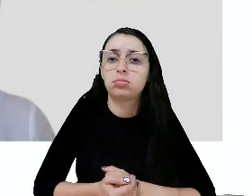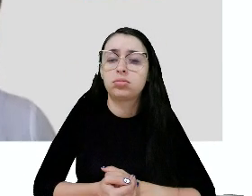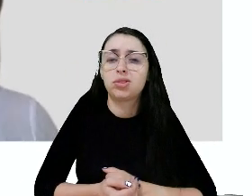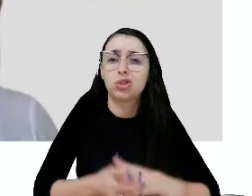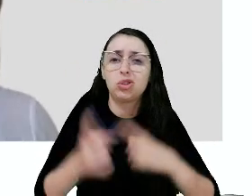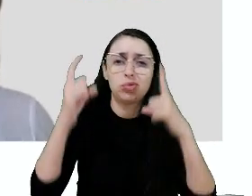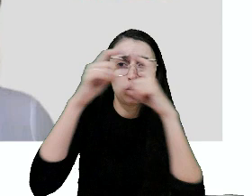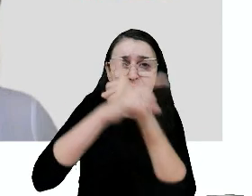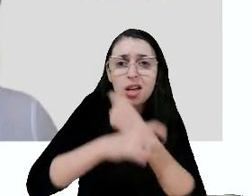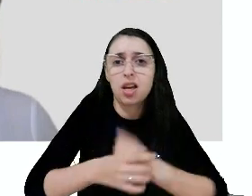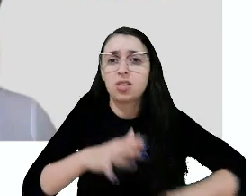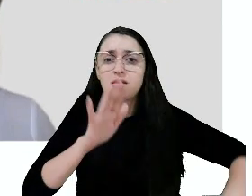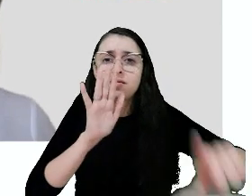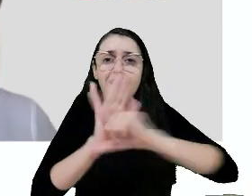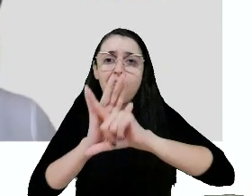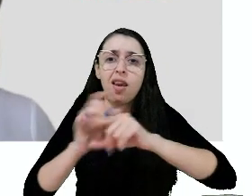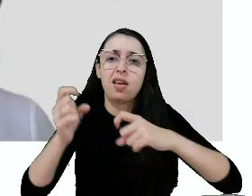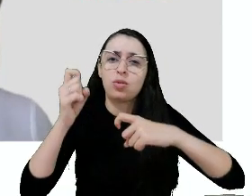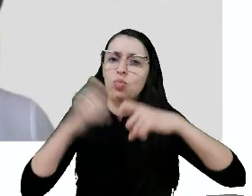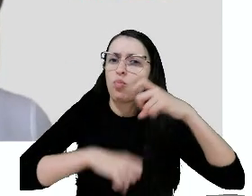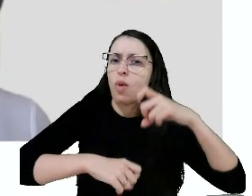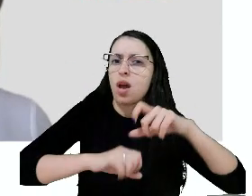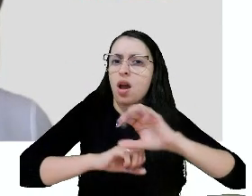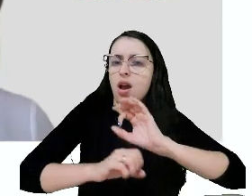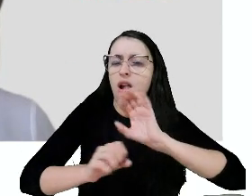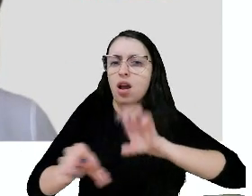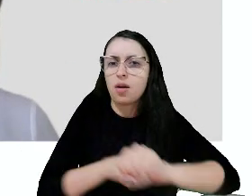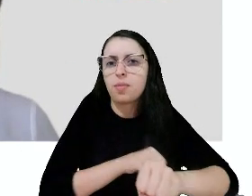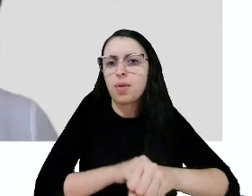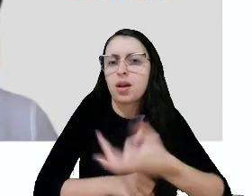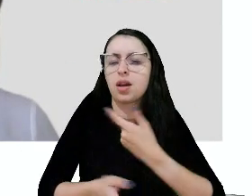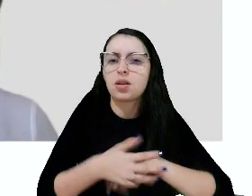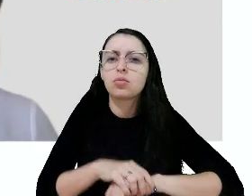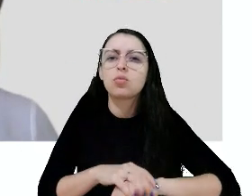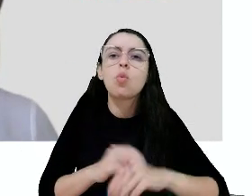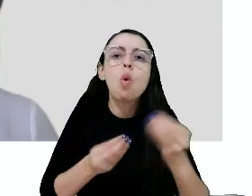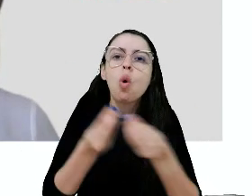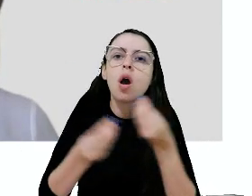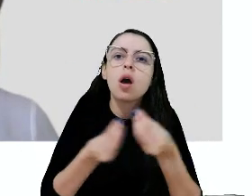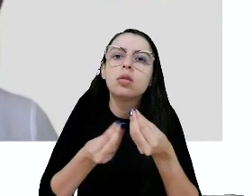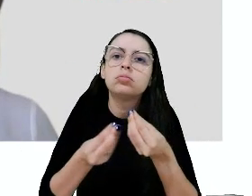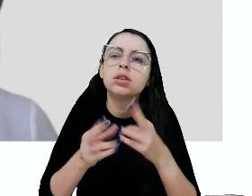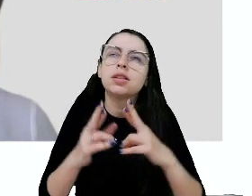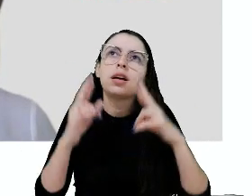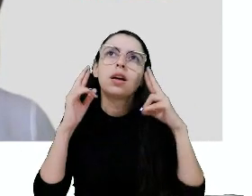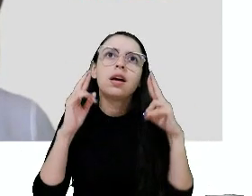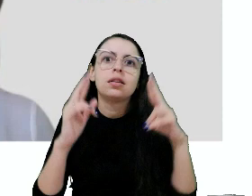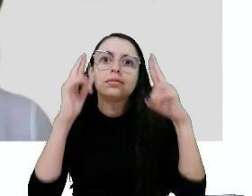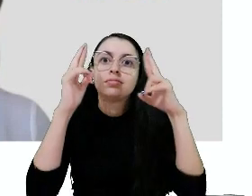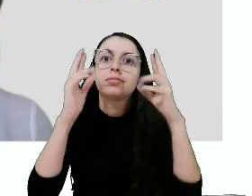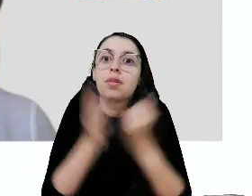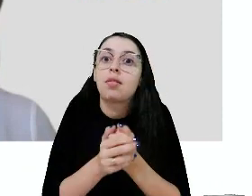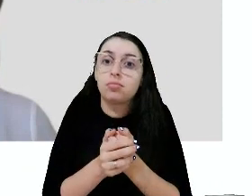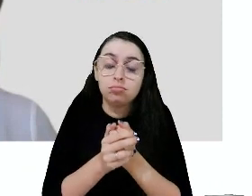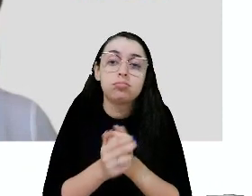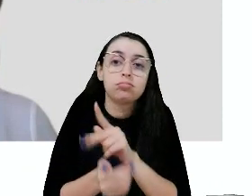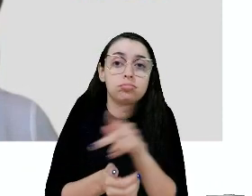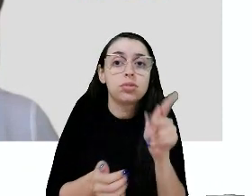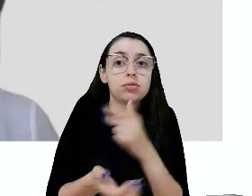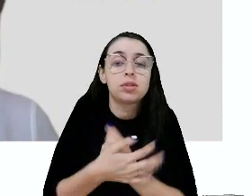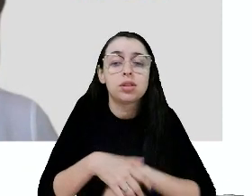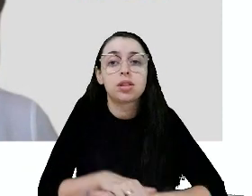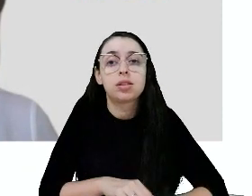legal? E aqui também eu vou ler só o último, que está da Mary Rose, que está dizendo: como é esperançoso saber que existem profissionais como a